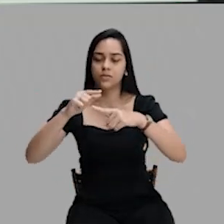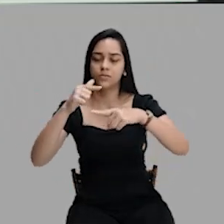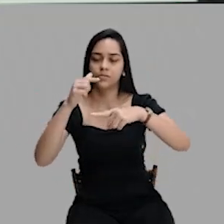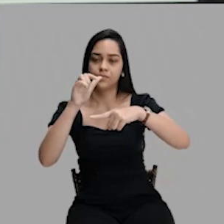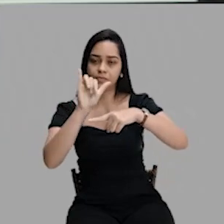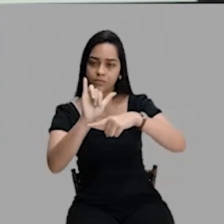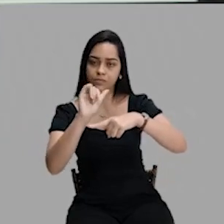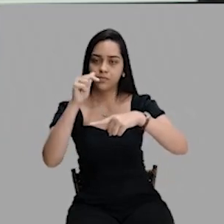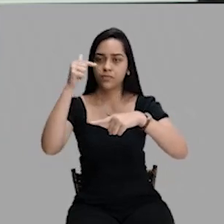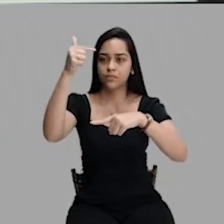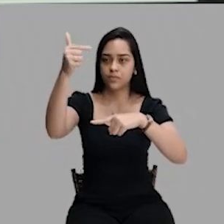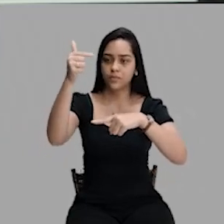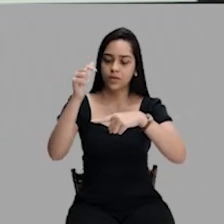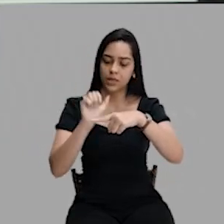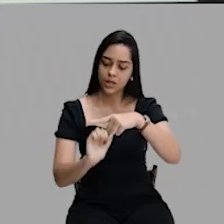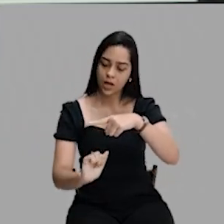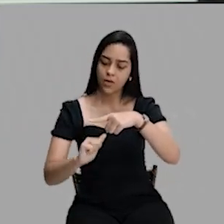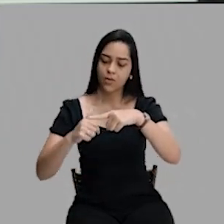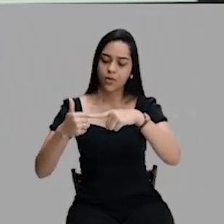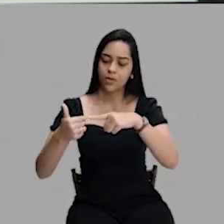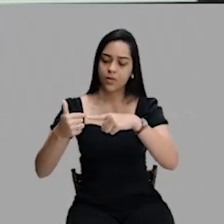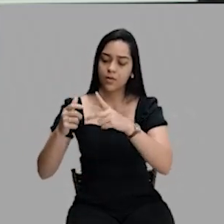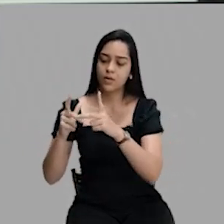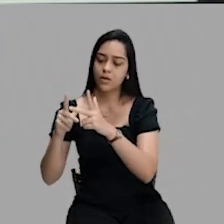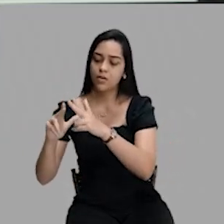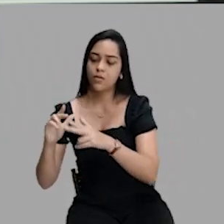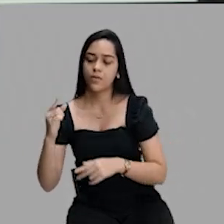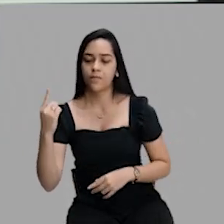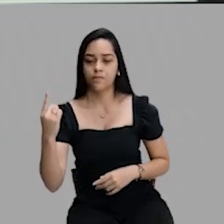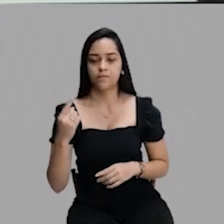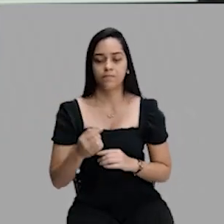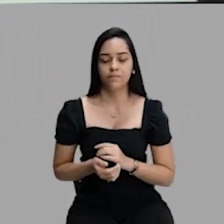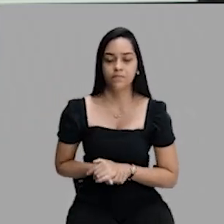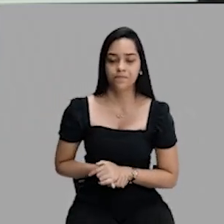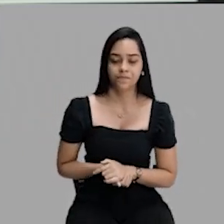quadrado sobre a ao quadrado igual a 1.